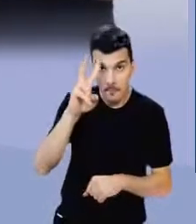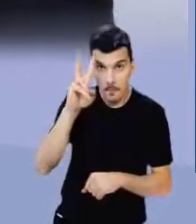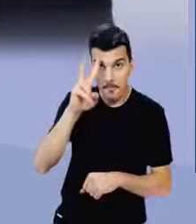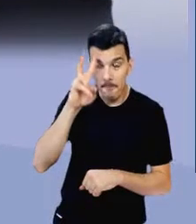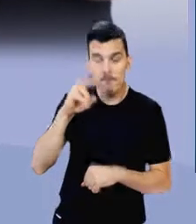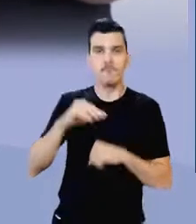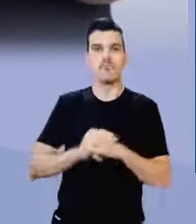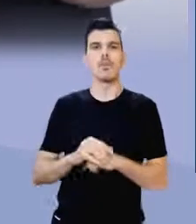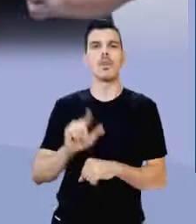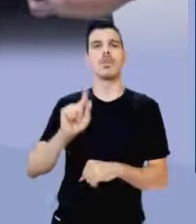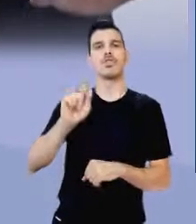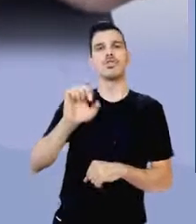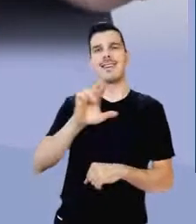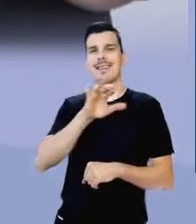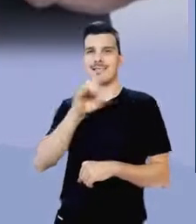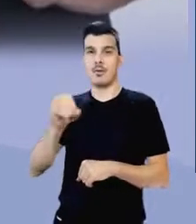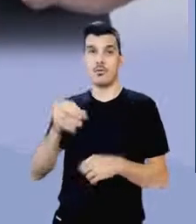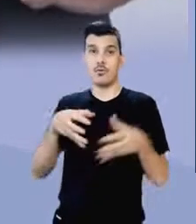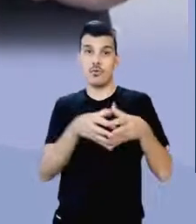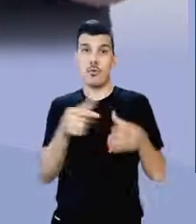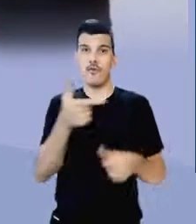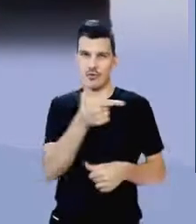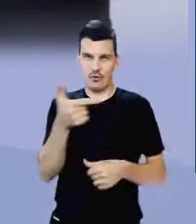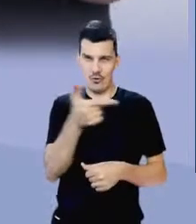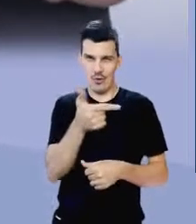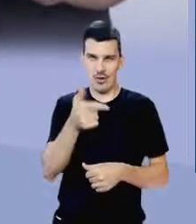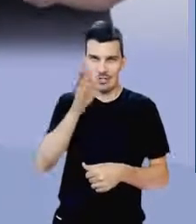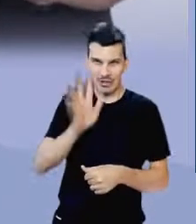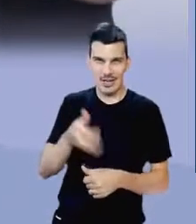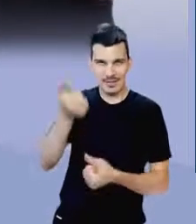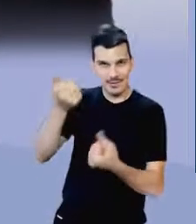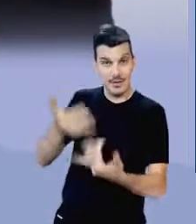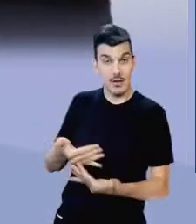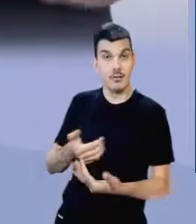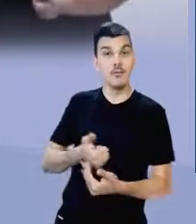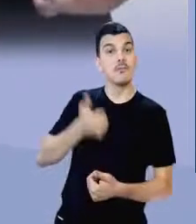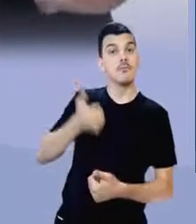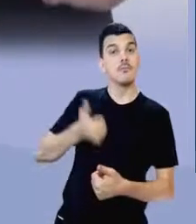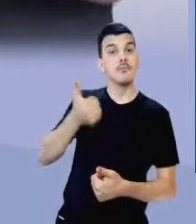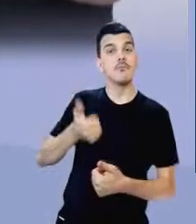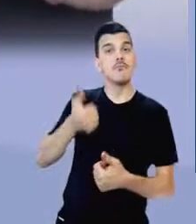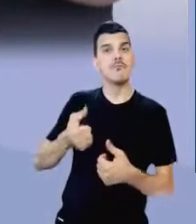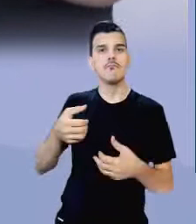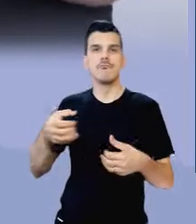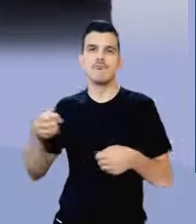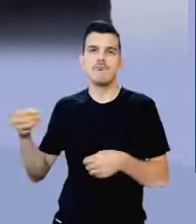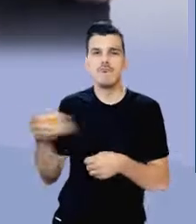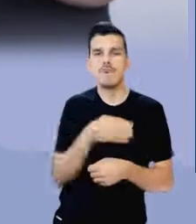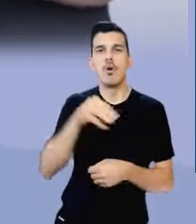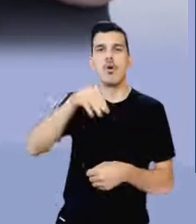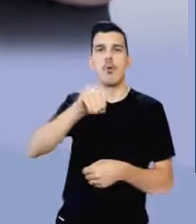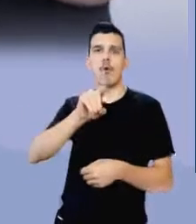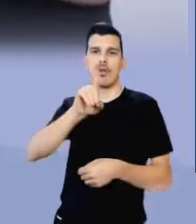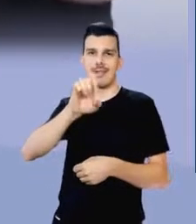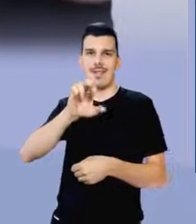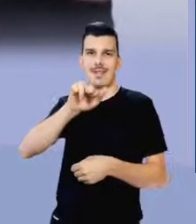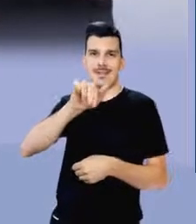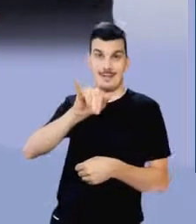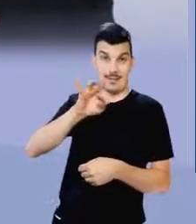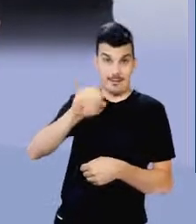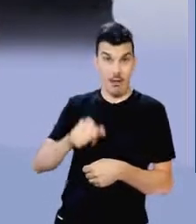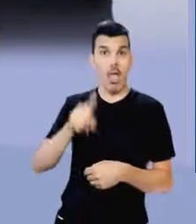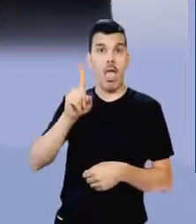recorda que a geração de 22, aquela geração da primeira modernista, a primeira geração